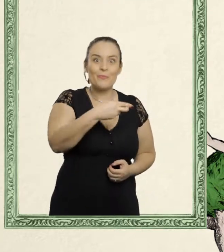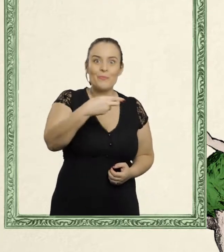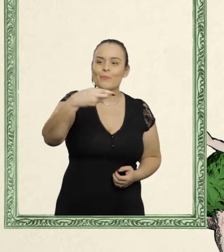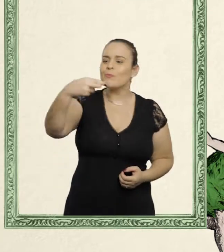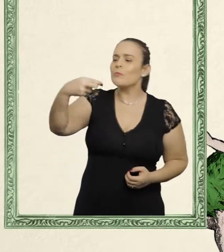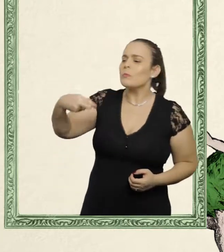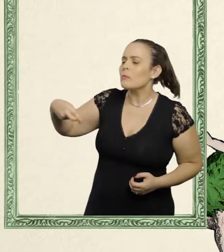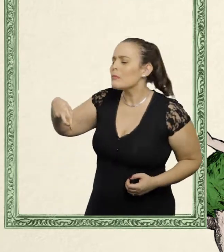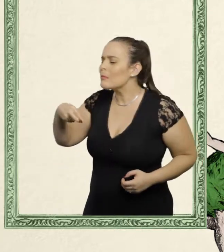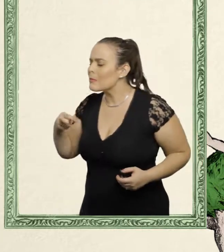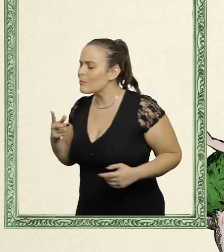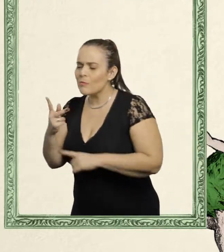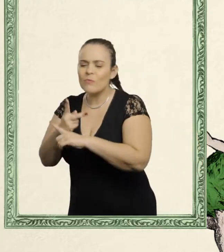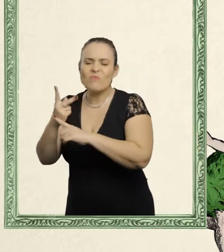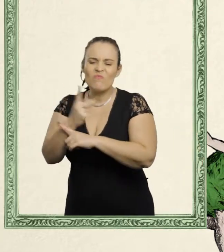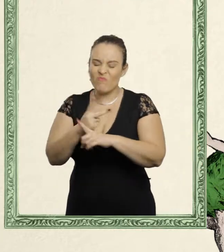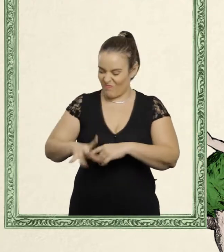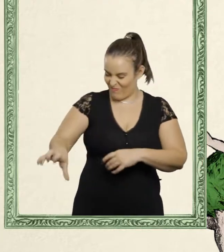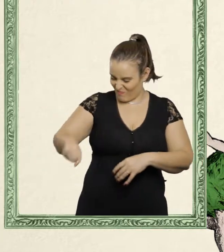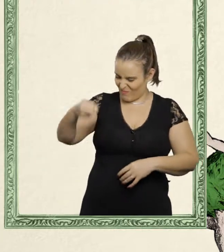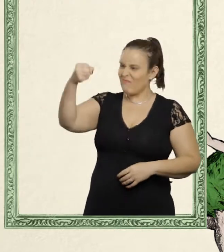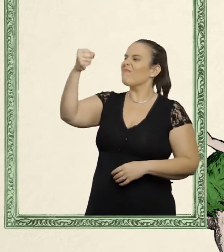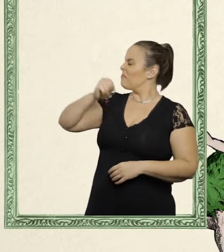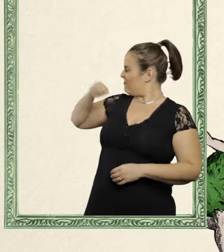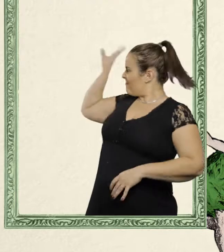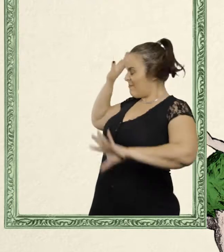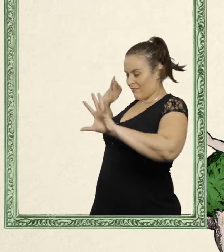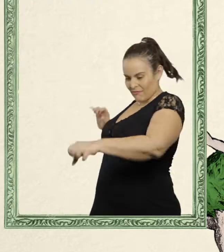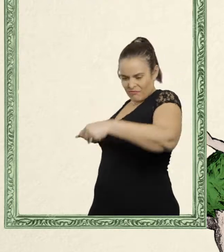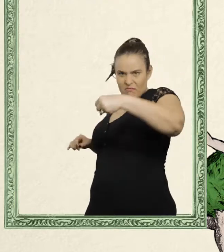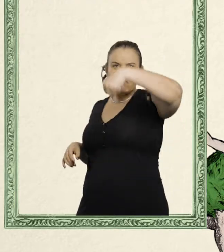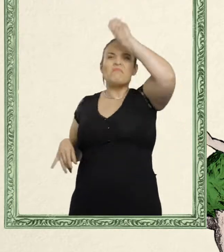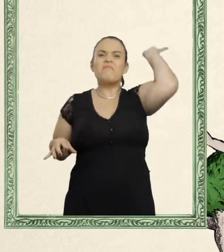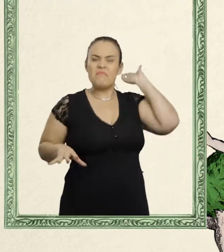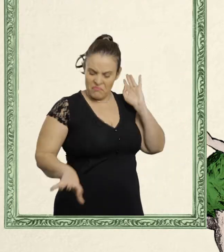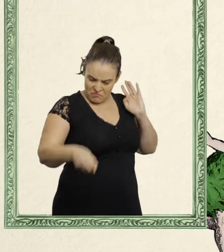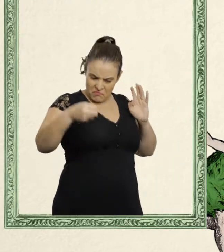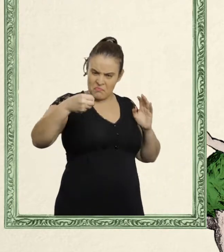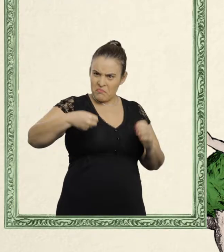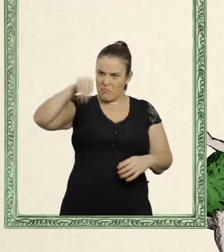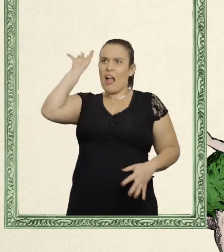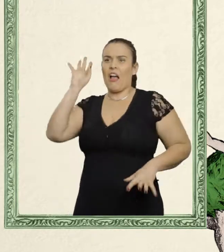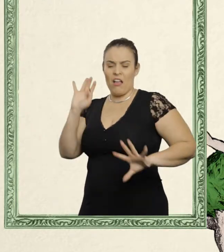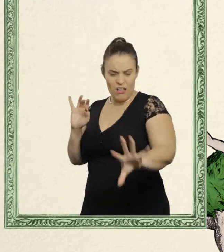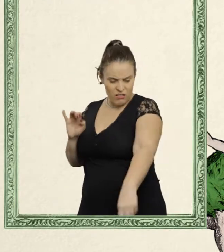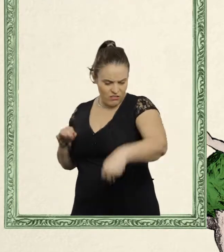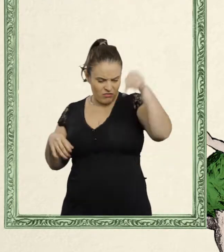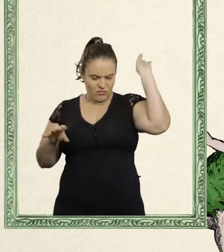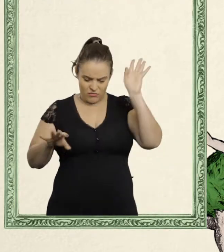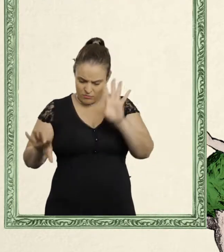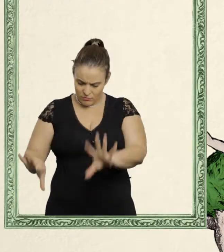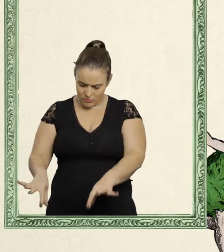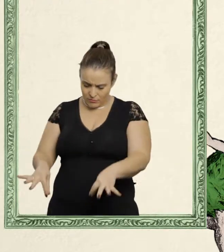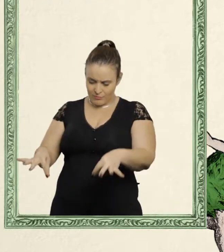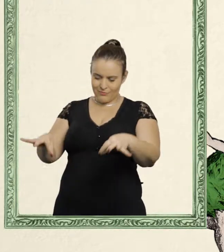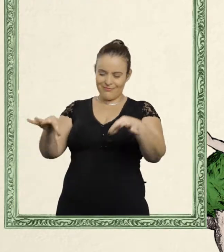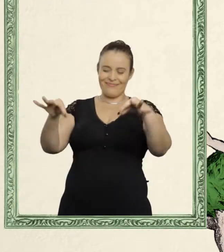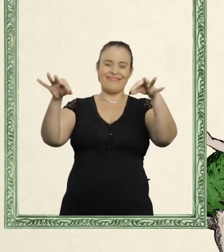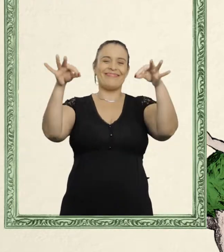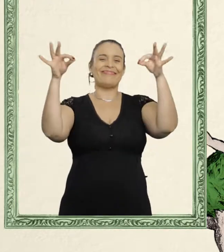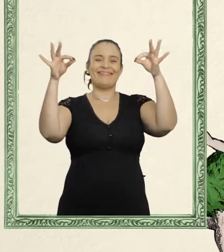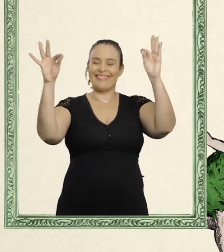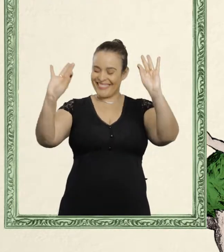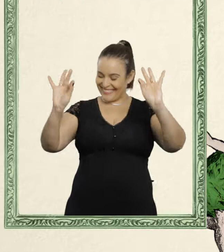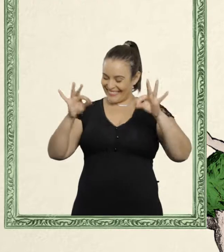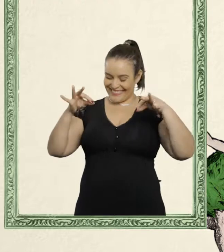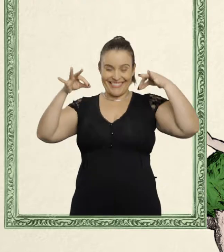Peter procurou sua sombra nas gavetas. Ele espalhou todas as roupas pelo chão. Quando Peter encontrou sua sombra, ele fechou